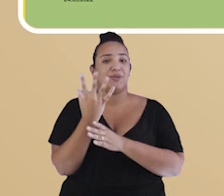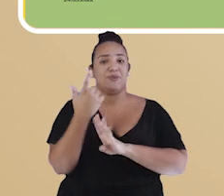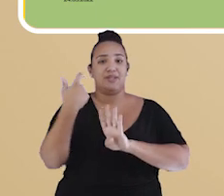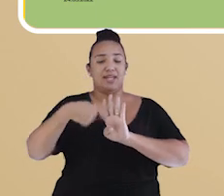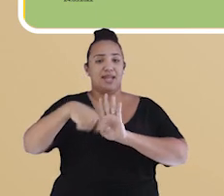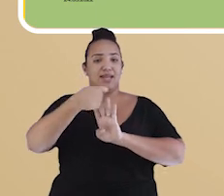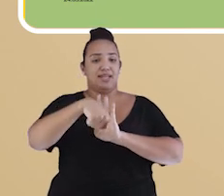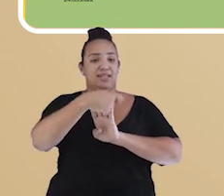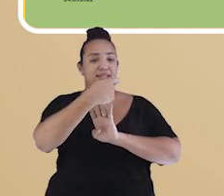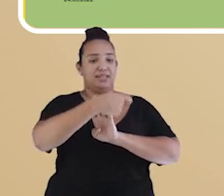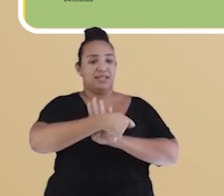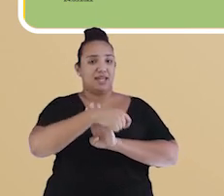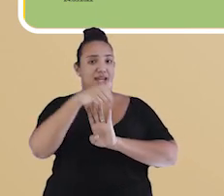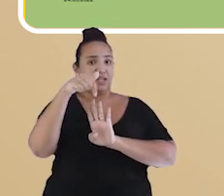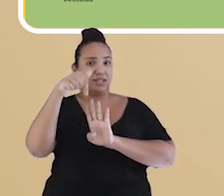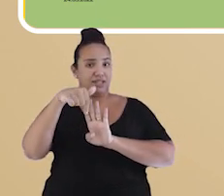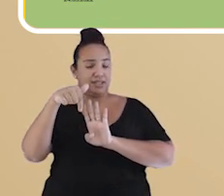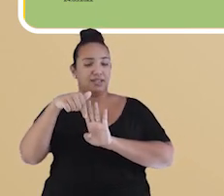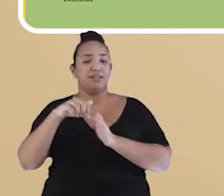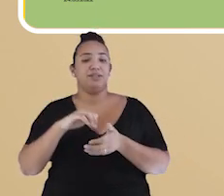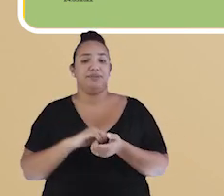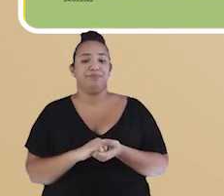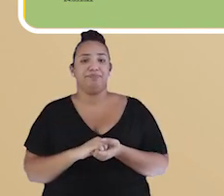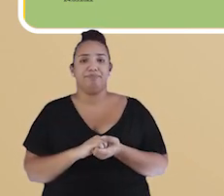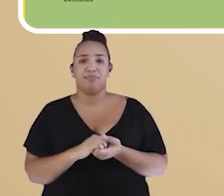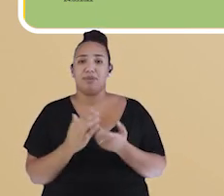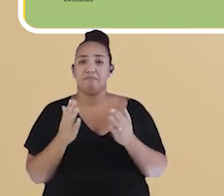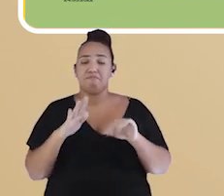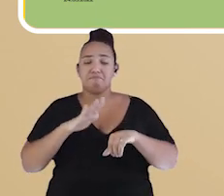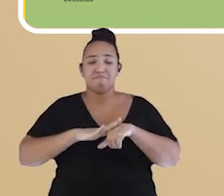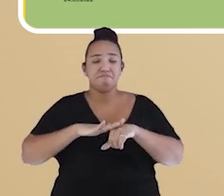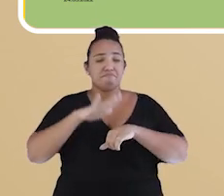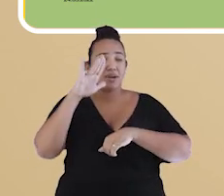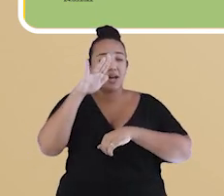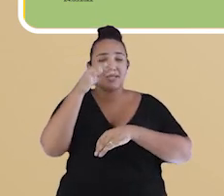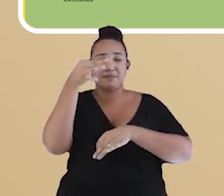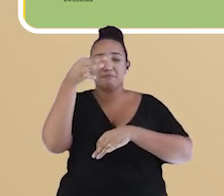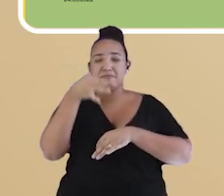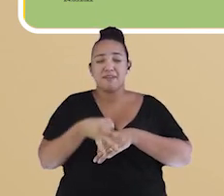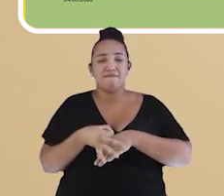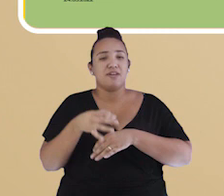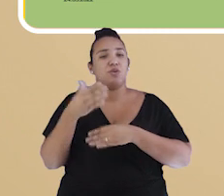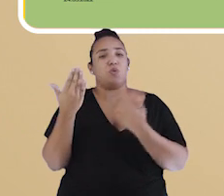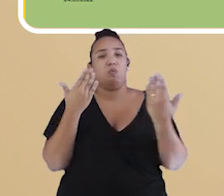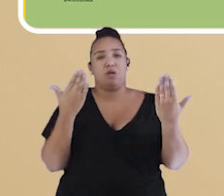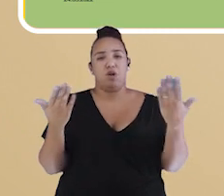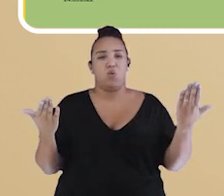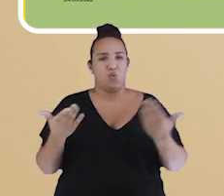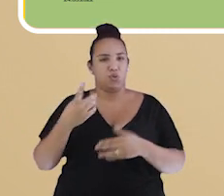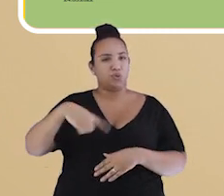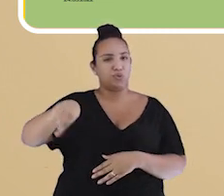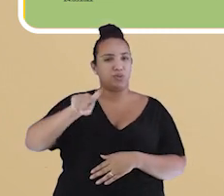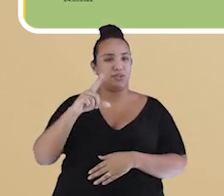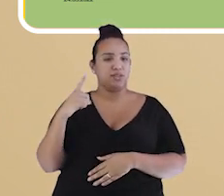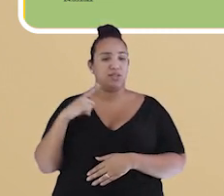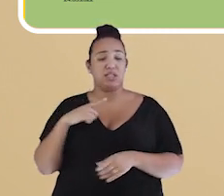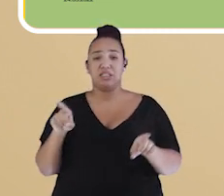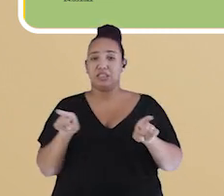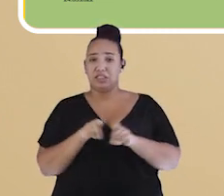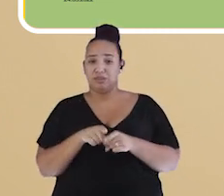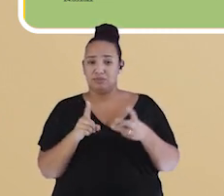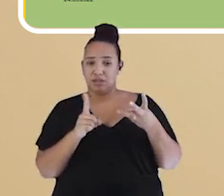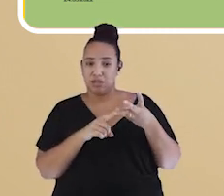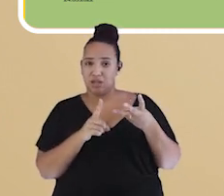a criação de um calendário mais preciso do que o que conhecemos hoje. Eles também